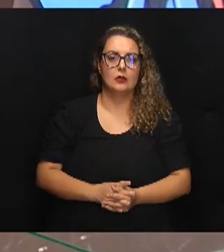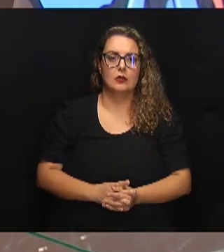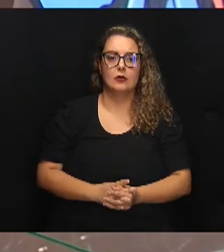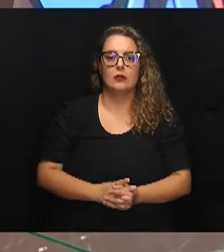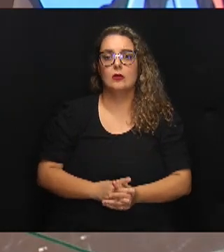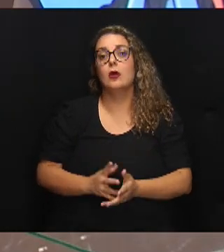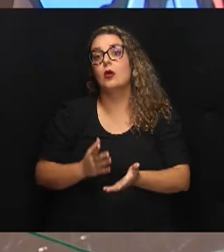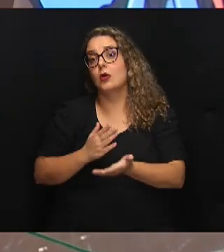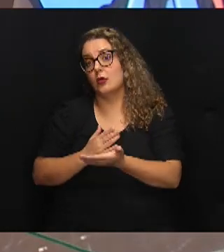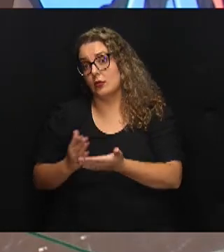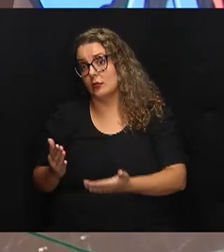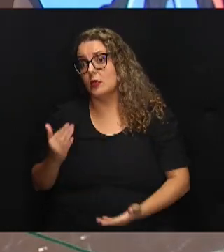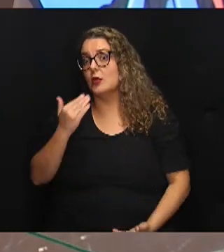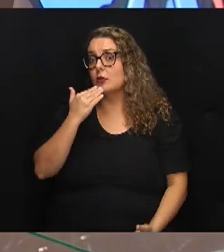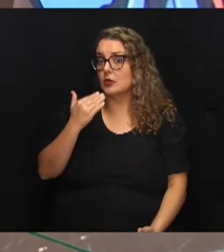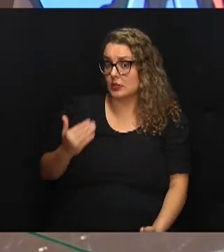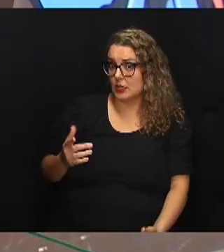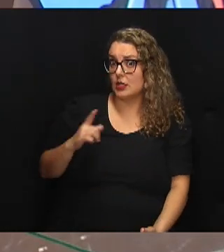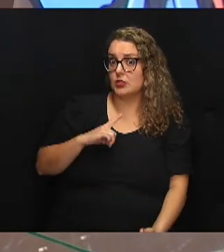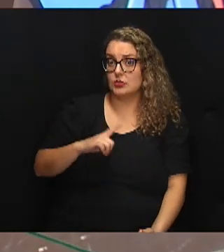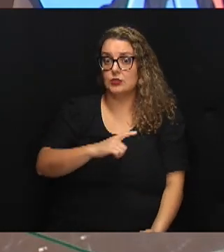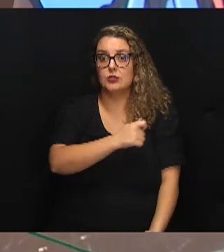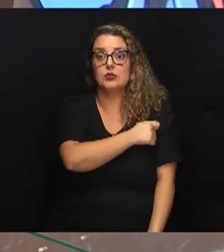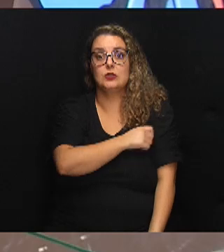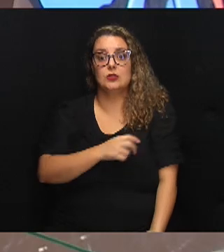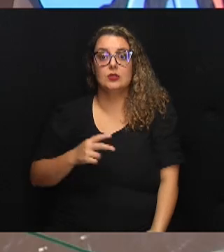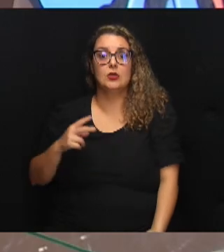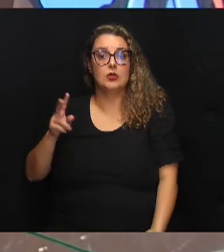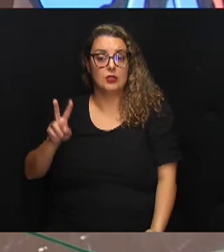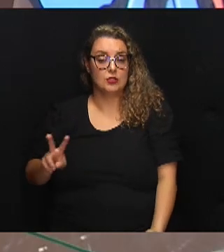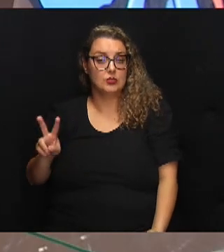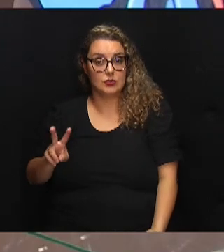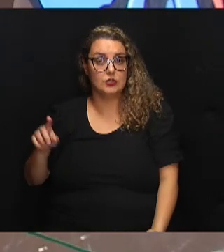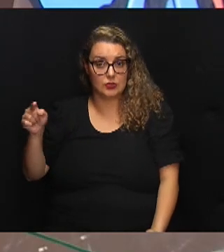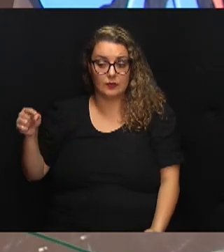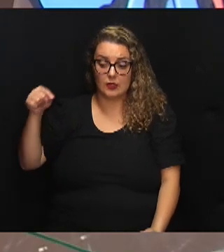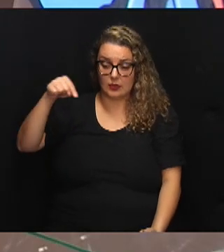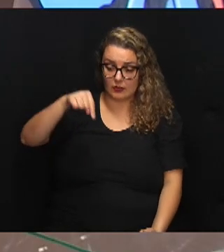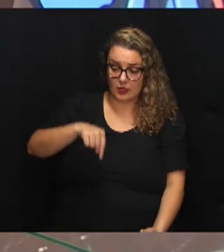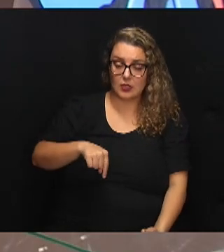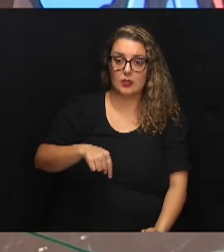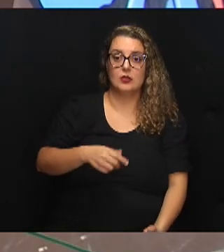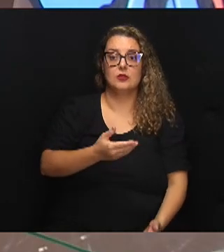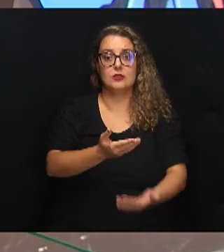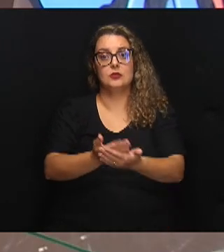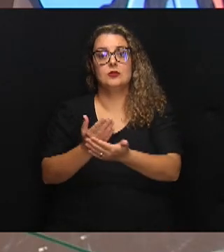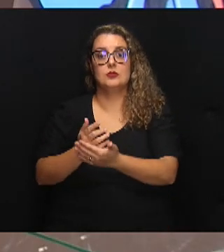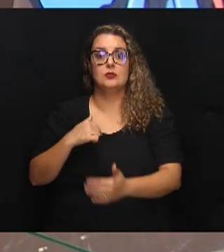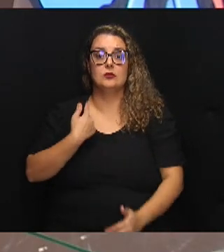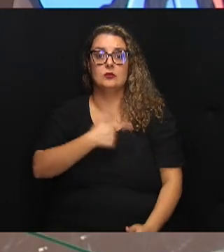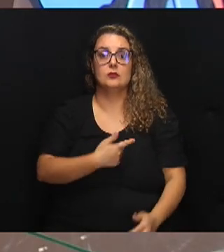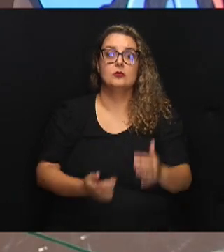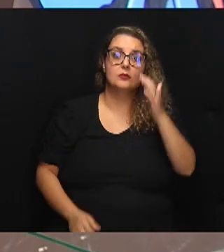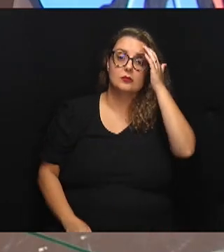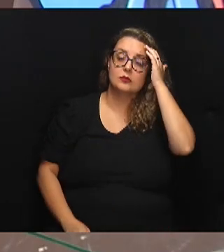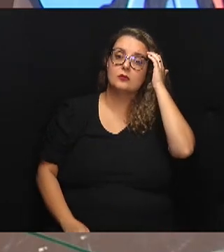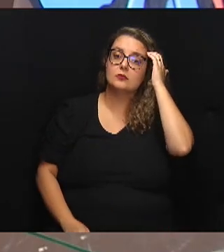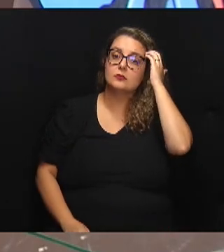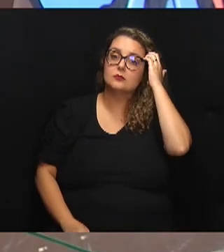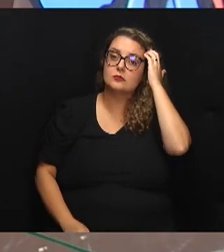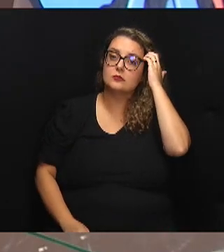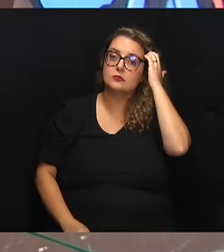Começou a ter uma demanda, tinha alunos que vinham de Valinhos fazer aulas aqui com a gente. E aí apareceu